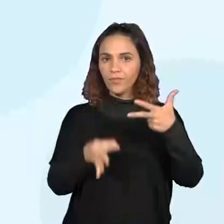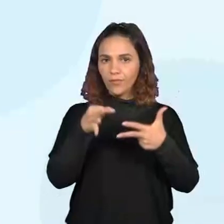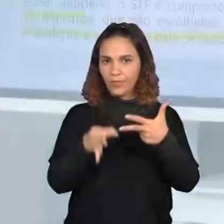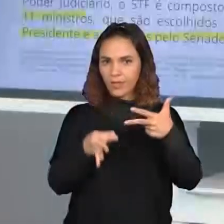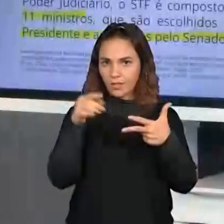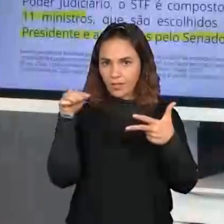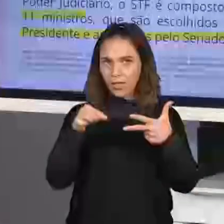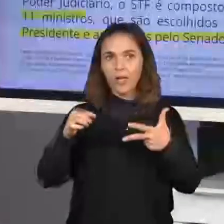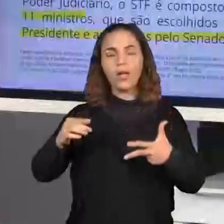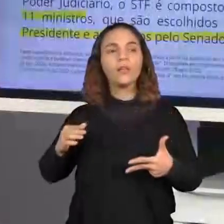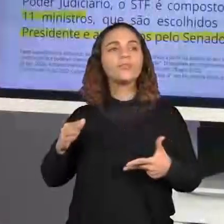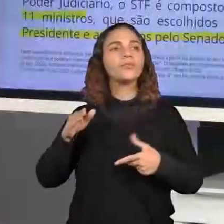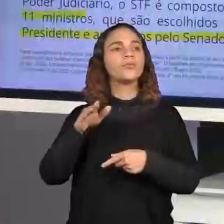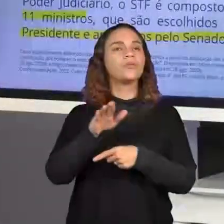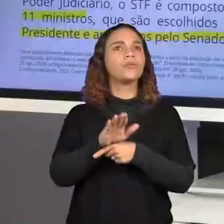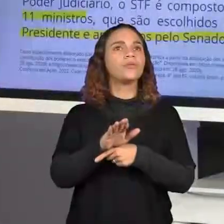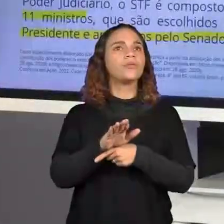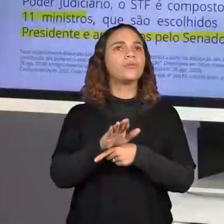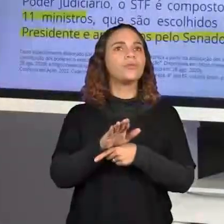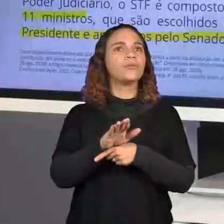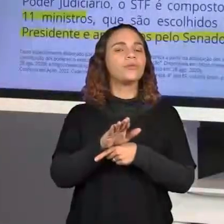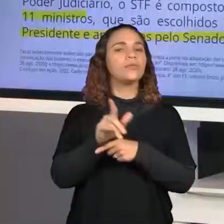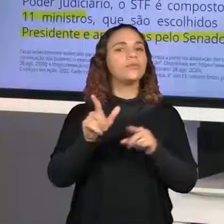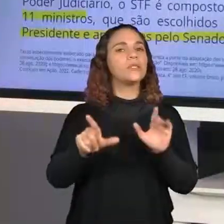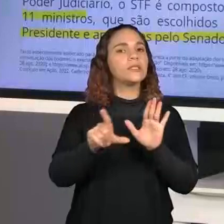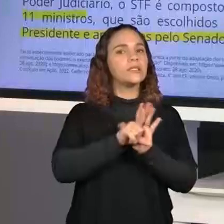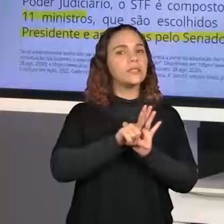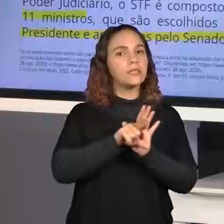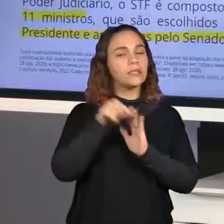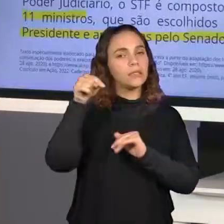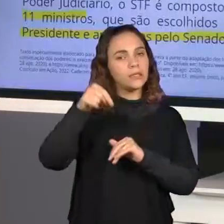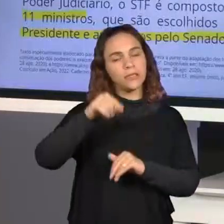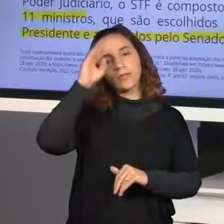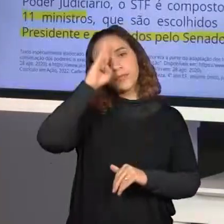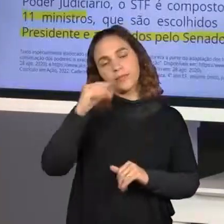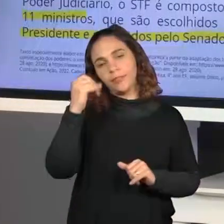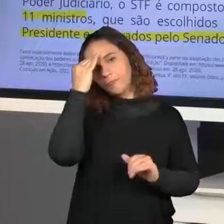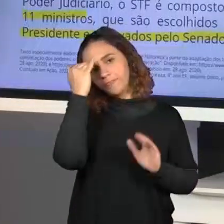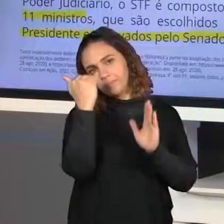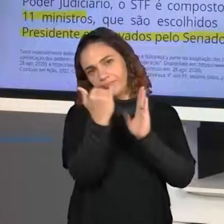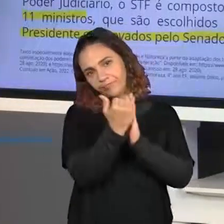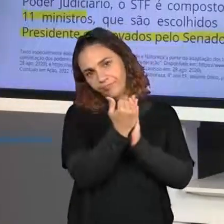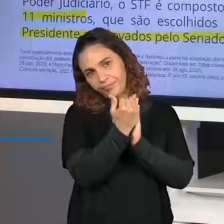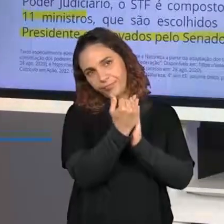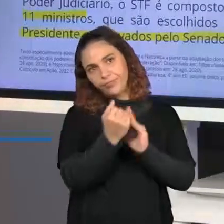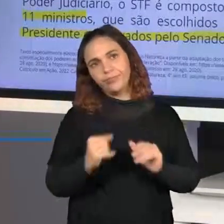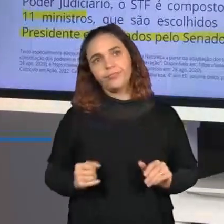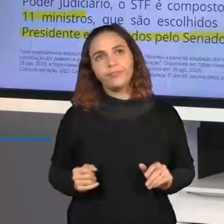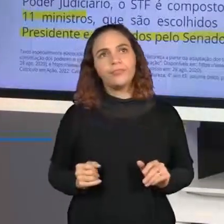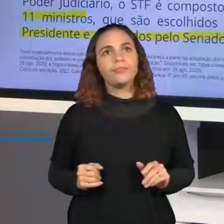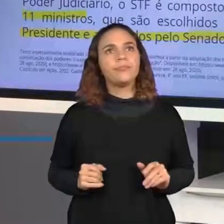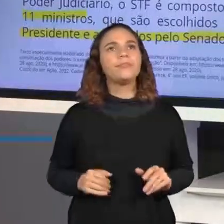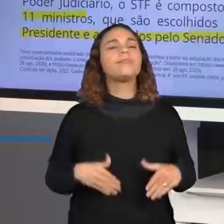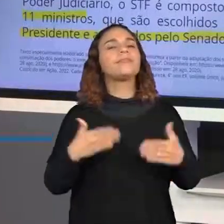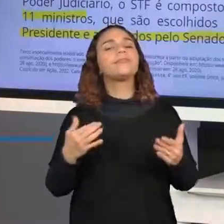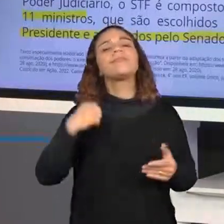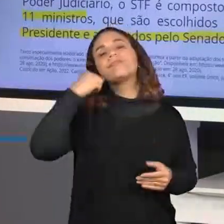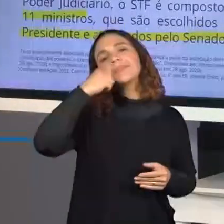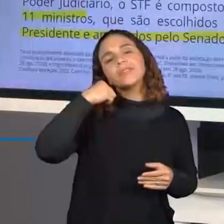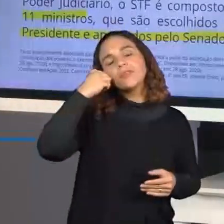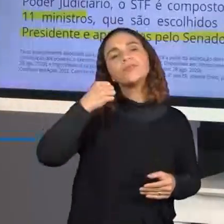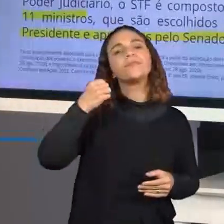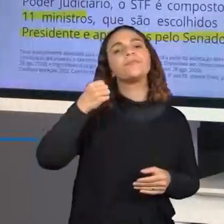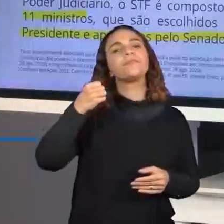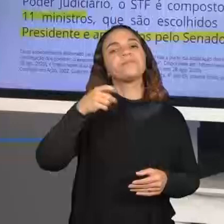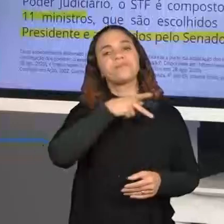ajuda a que as leis do país se cumpram. Então, quer dizer, o senador, o presidente,